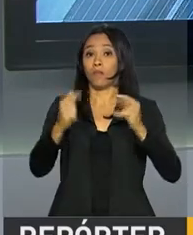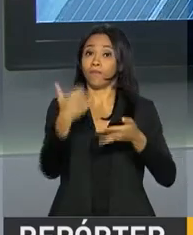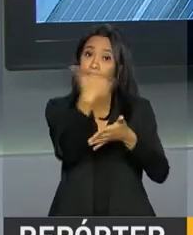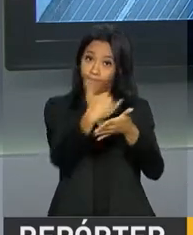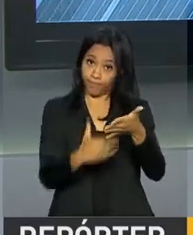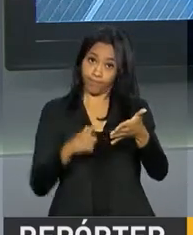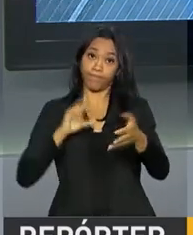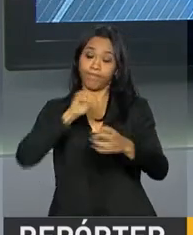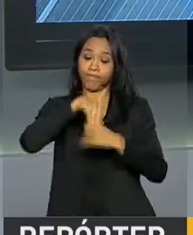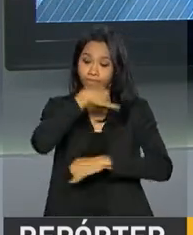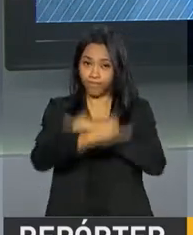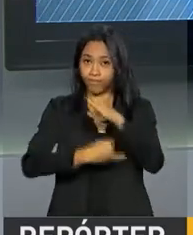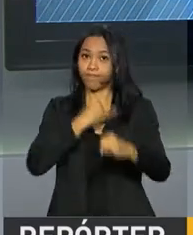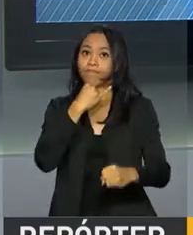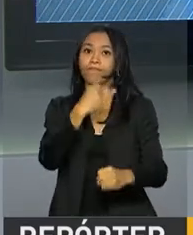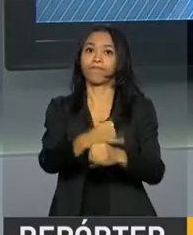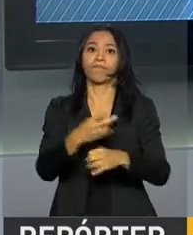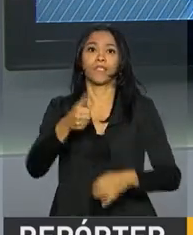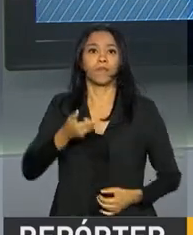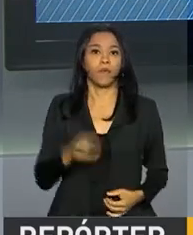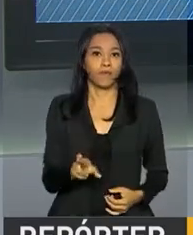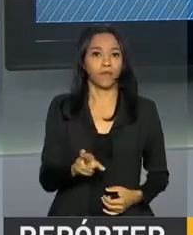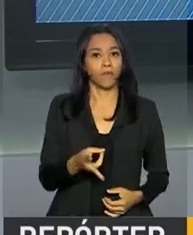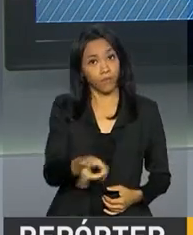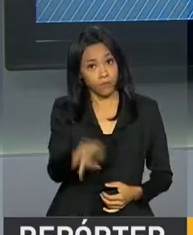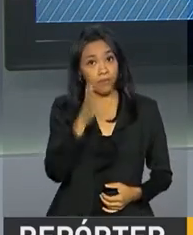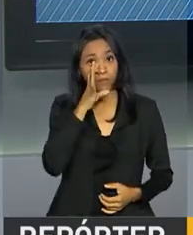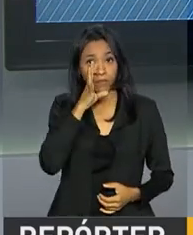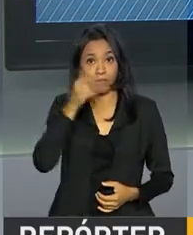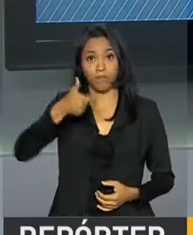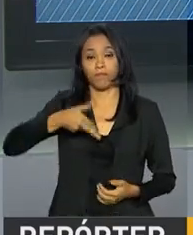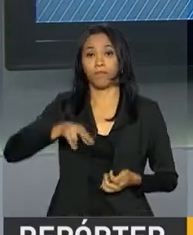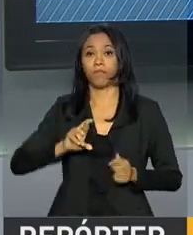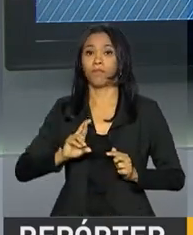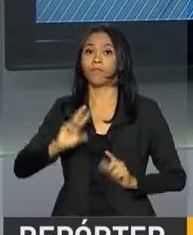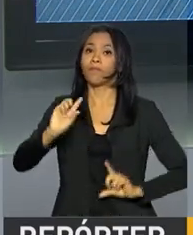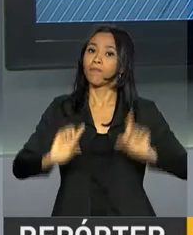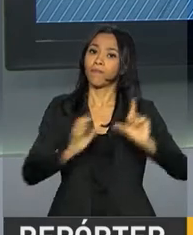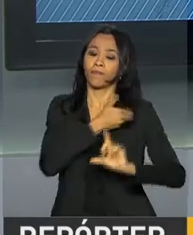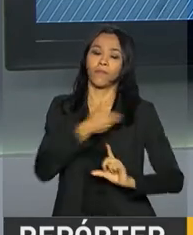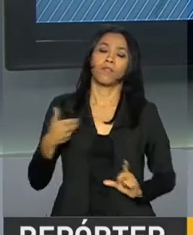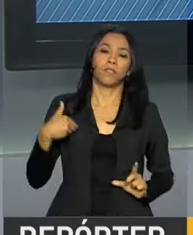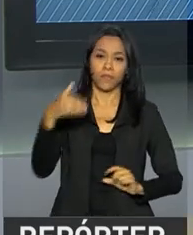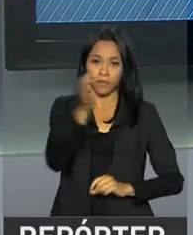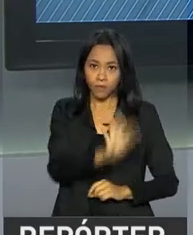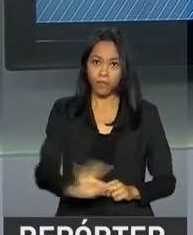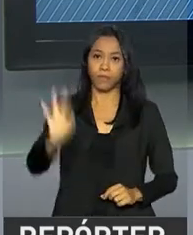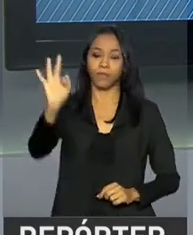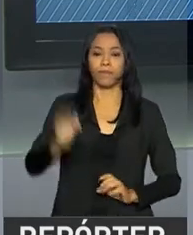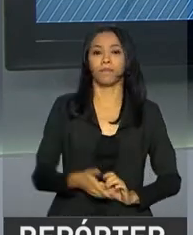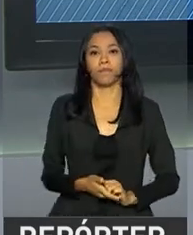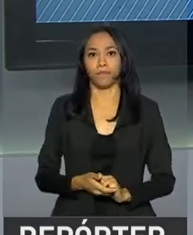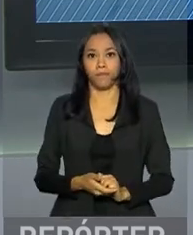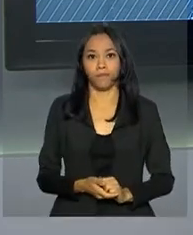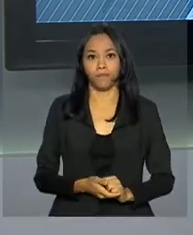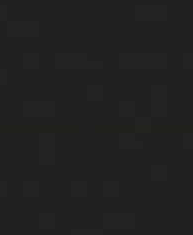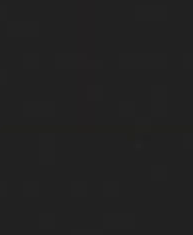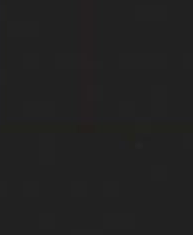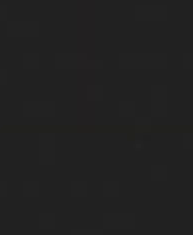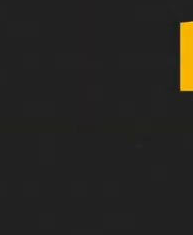programação também está na página da nbr na internet continue com a gente aqui na nbr a tv do governo federal